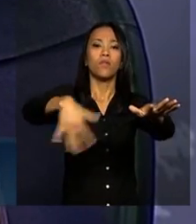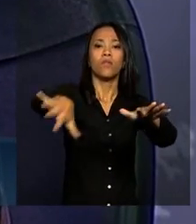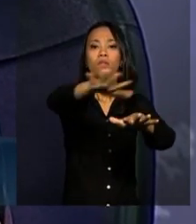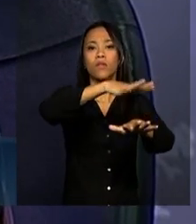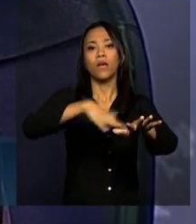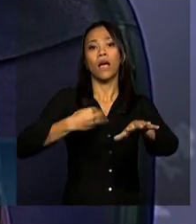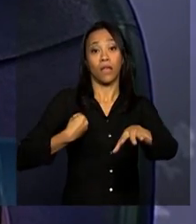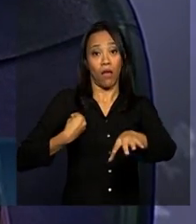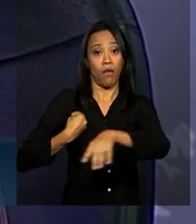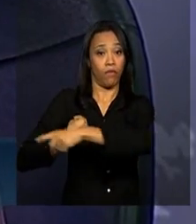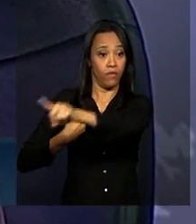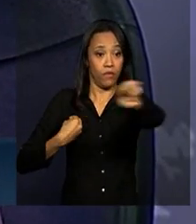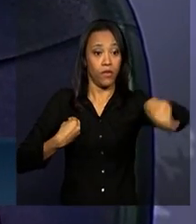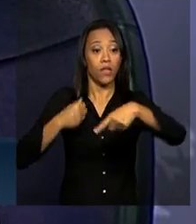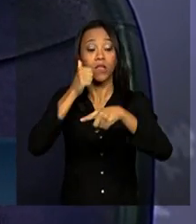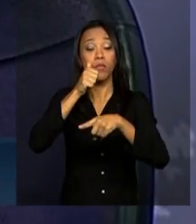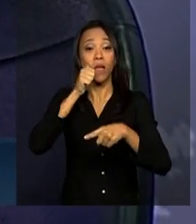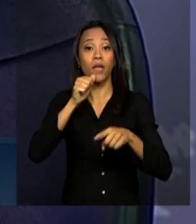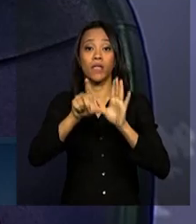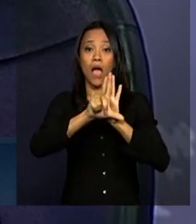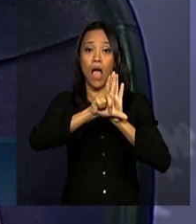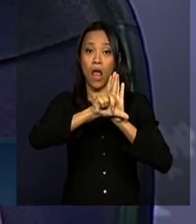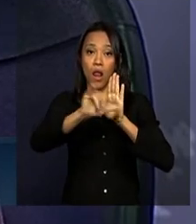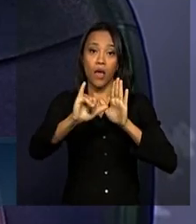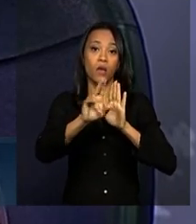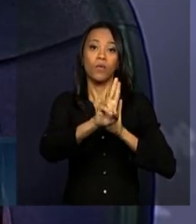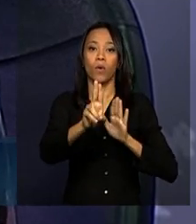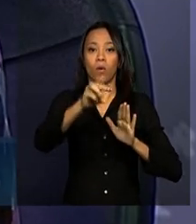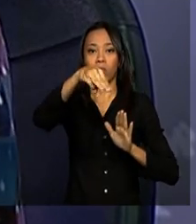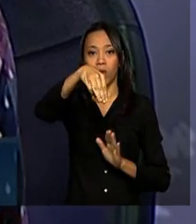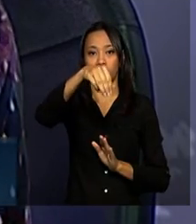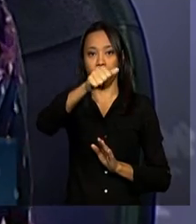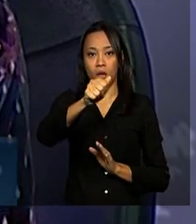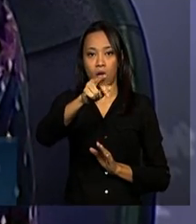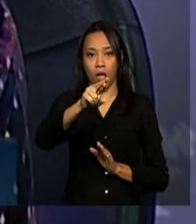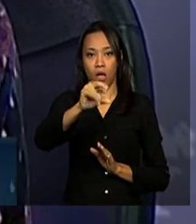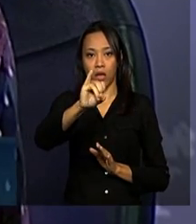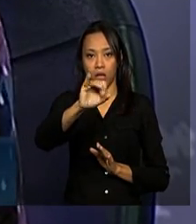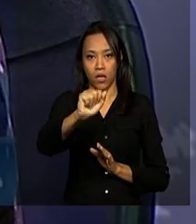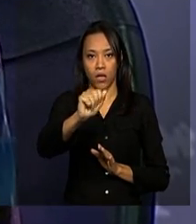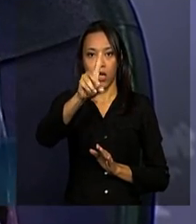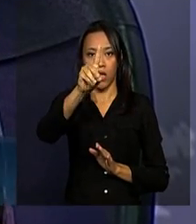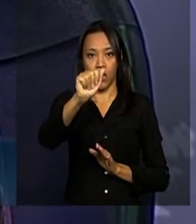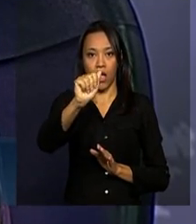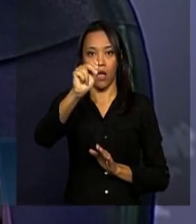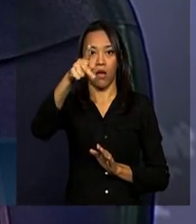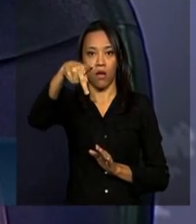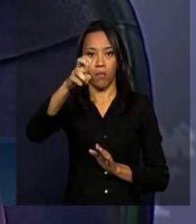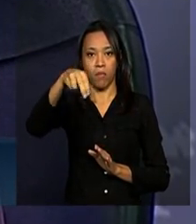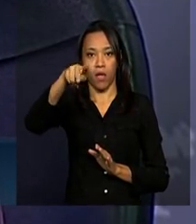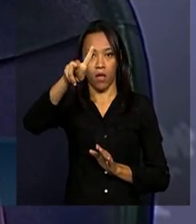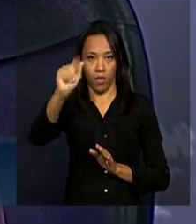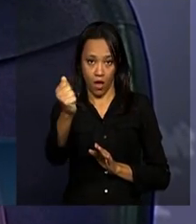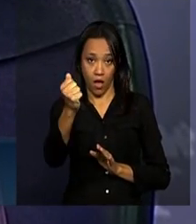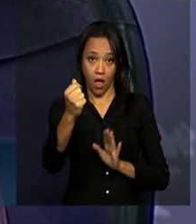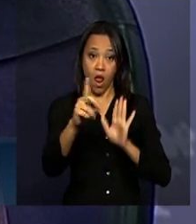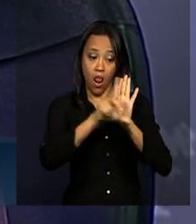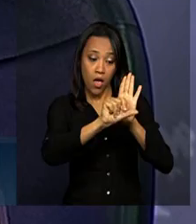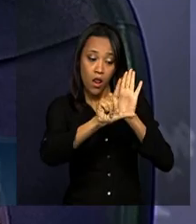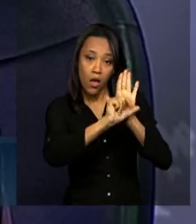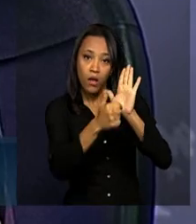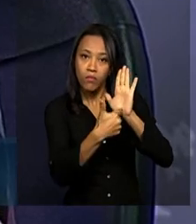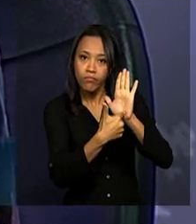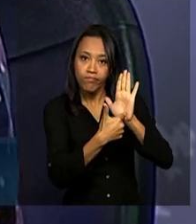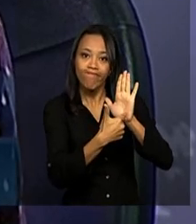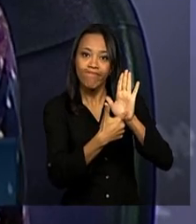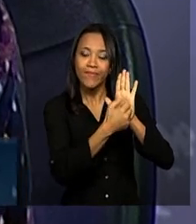mulheres a Lei Maria da Penha. Porque a Lei Maria da Penha, por si só, ela é uma lei. É uma